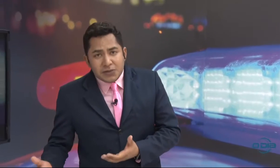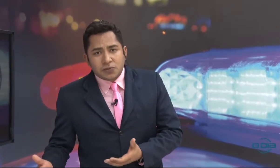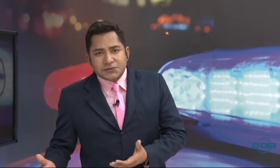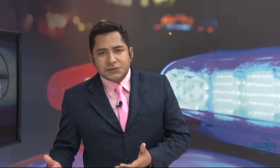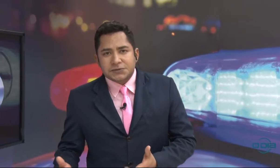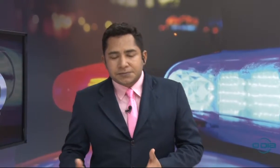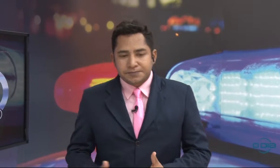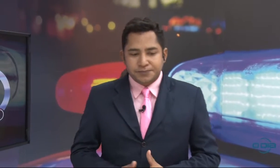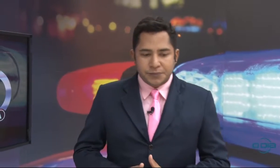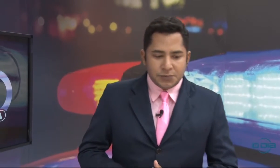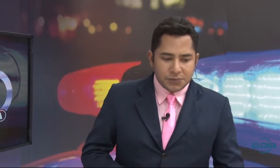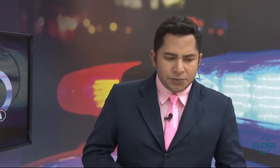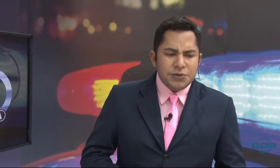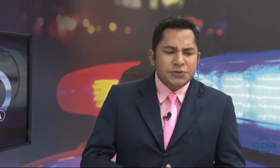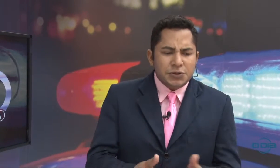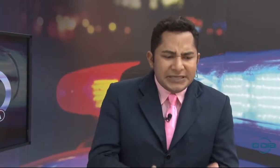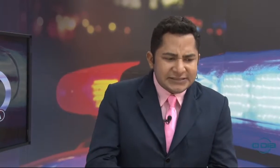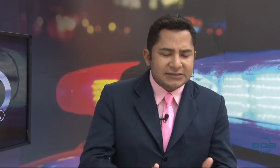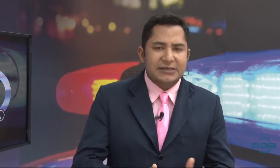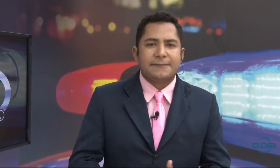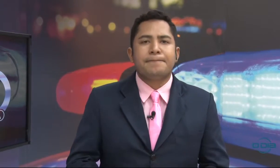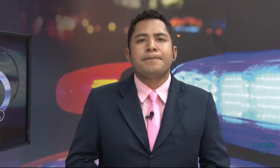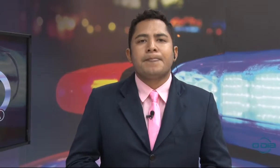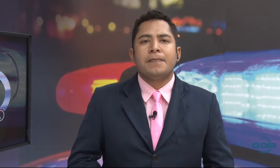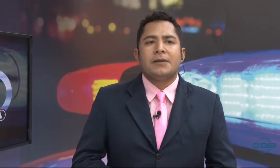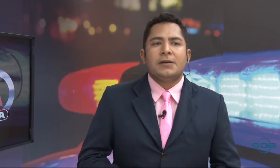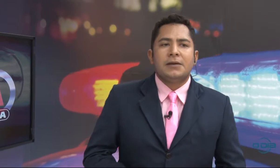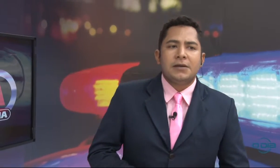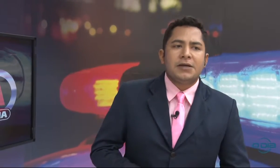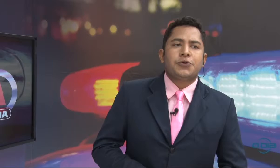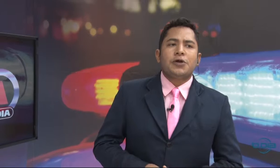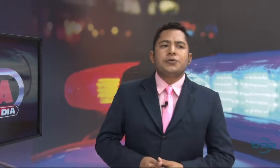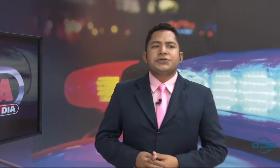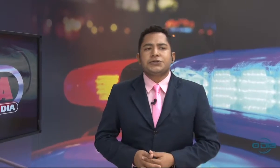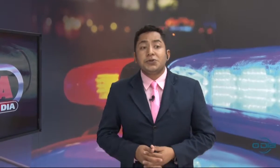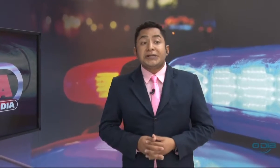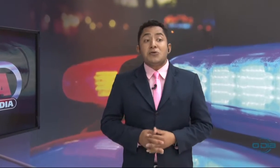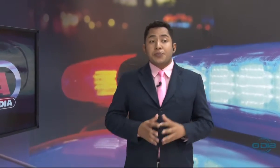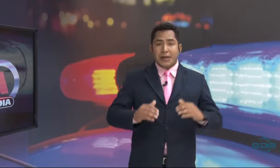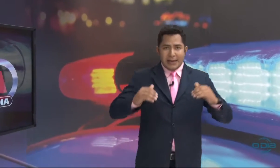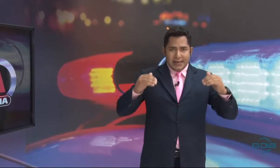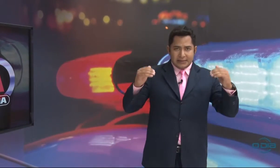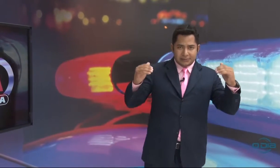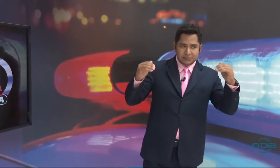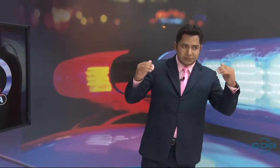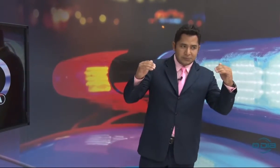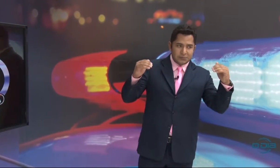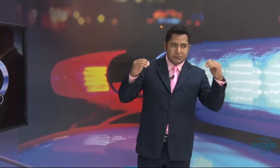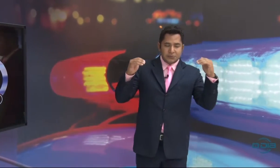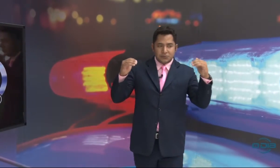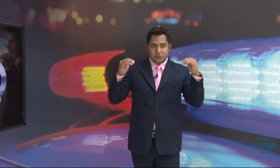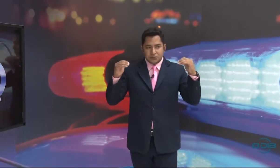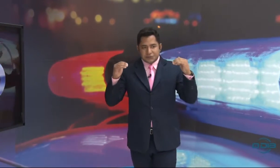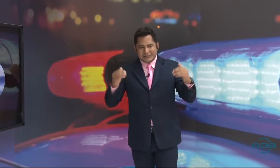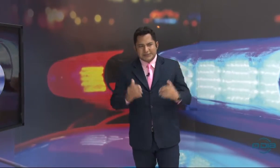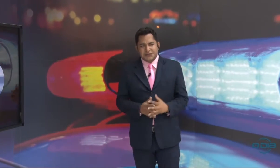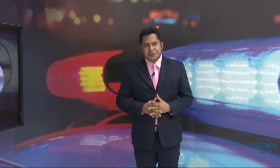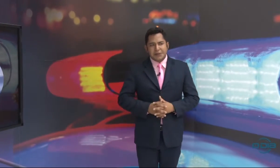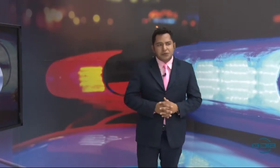aos amigos, muito solícita, e que todos nutriam por ela